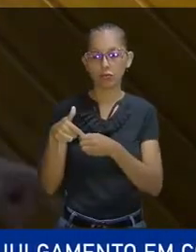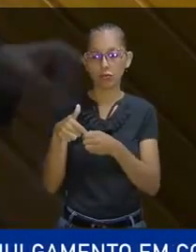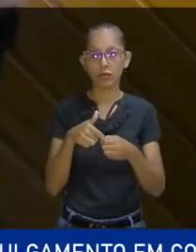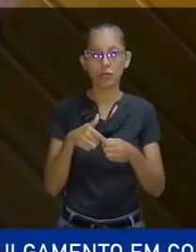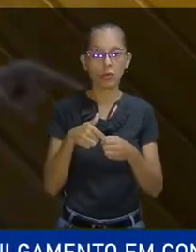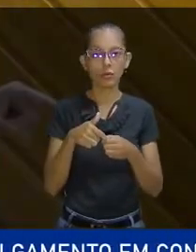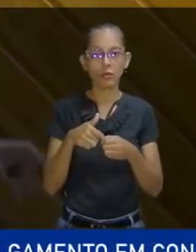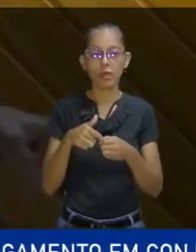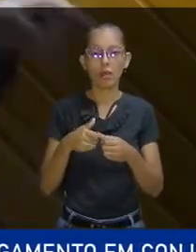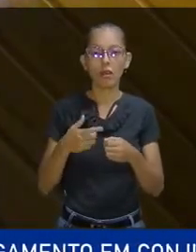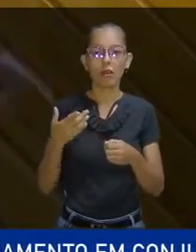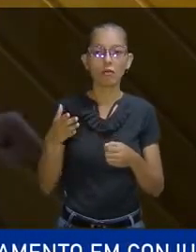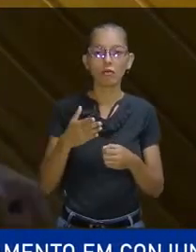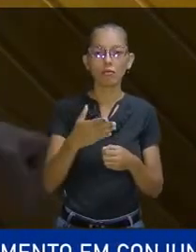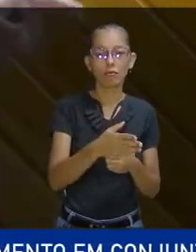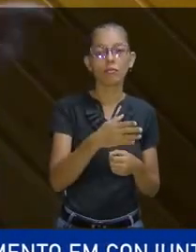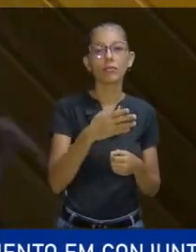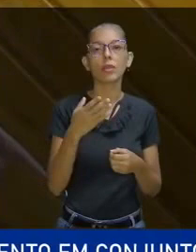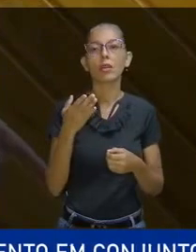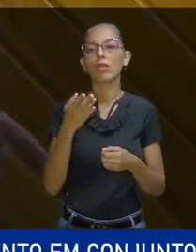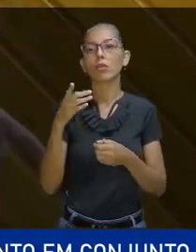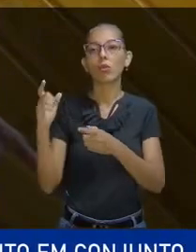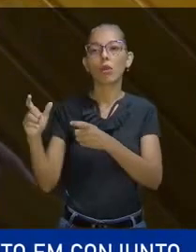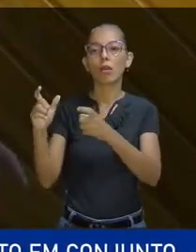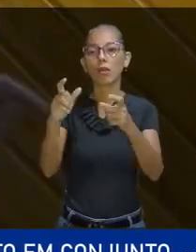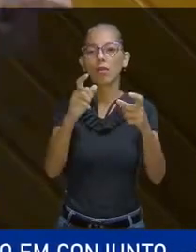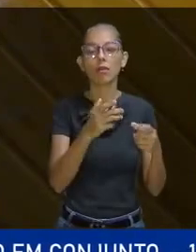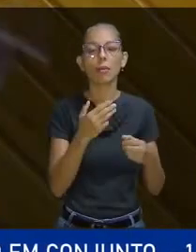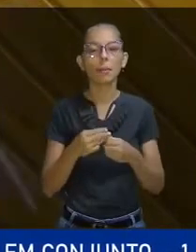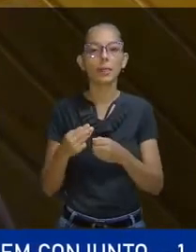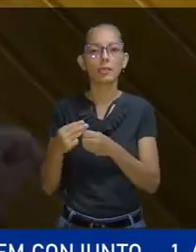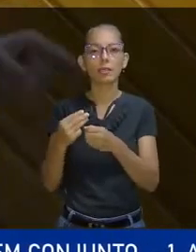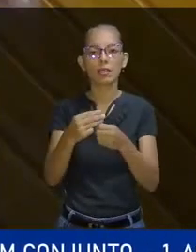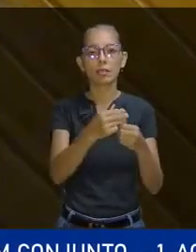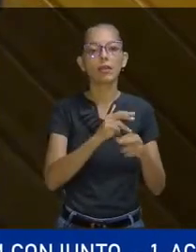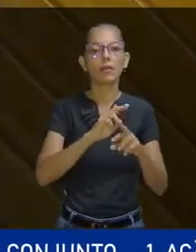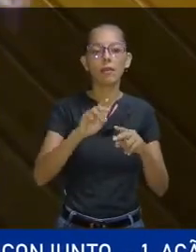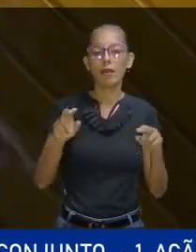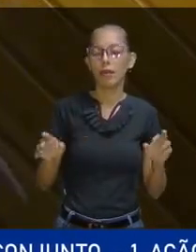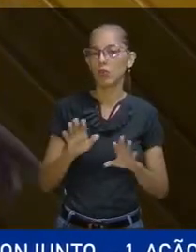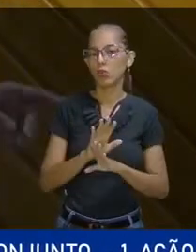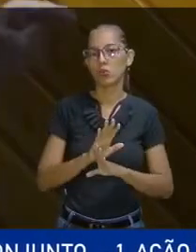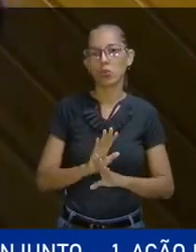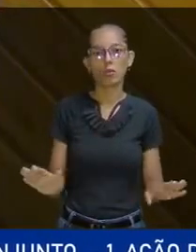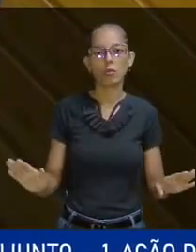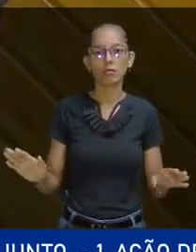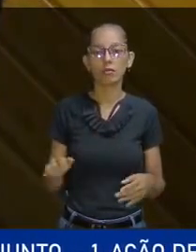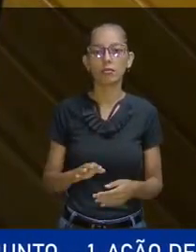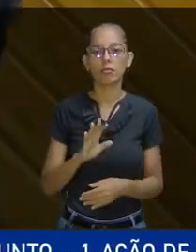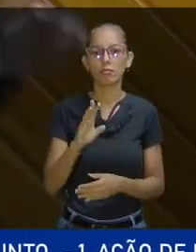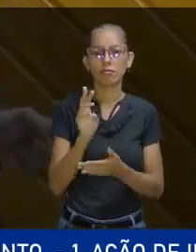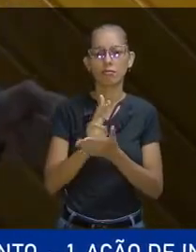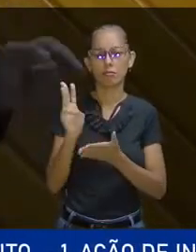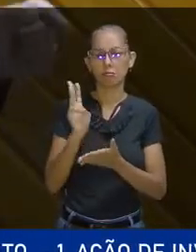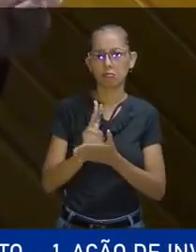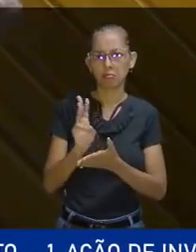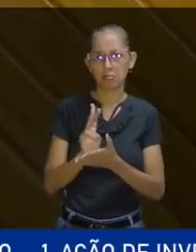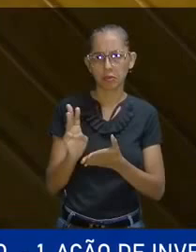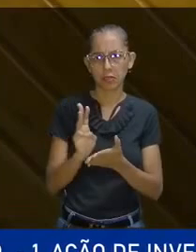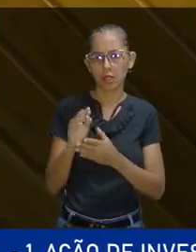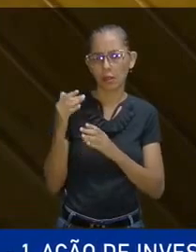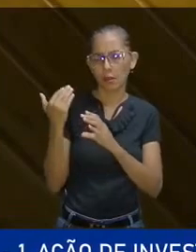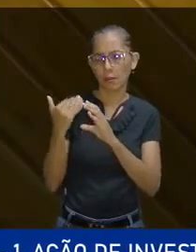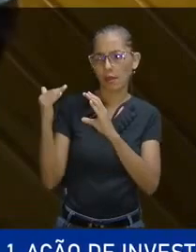Não há referência em nenhuma mensagem em que é citado o nome de Fábio Jucá, a aliciamento de eleitor,